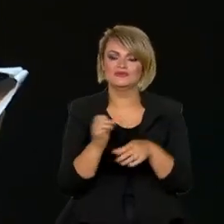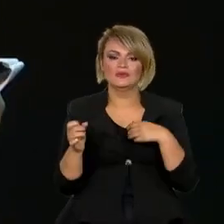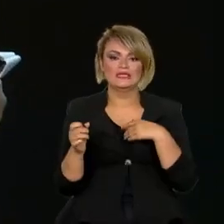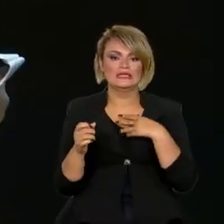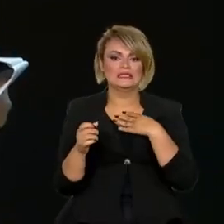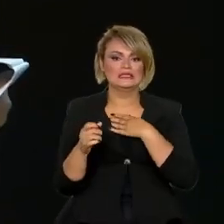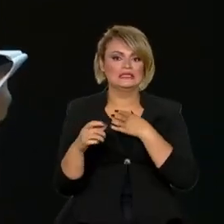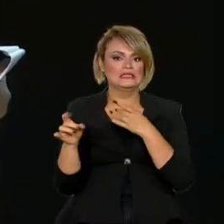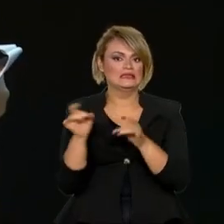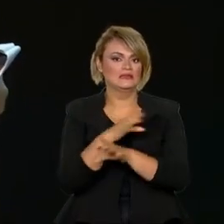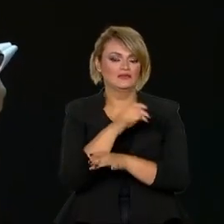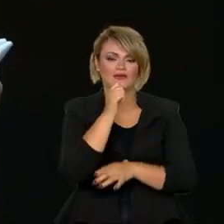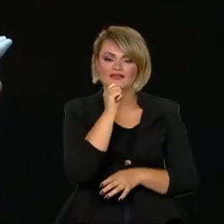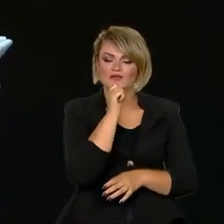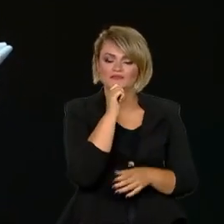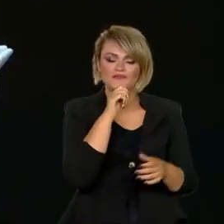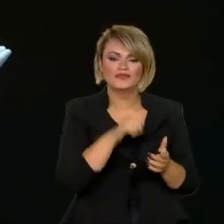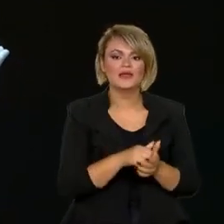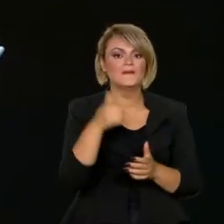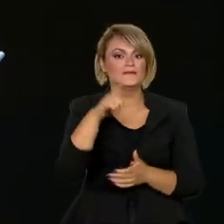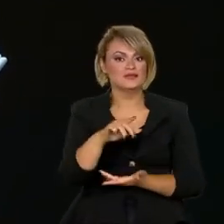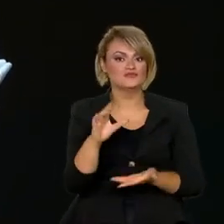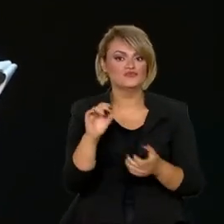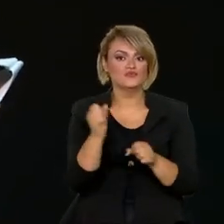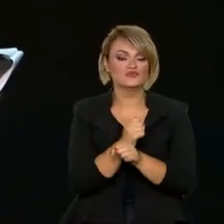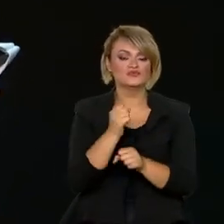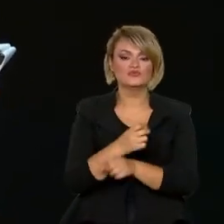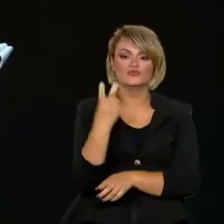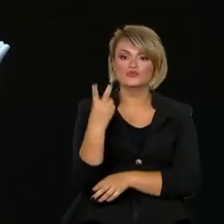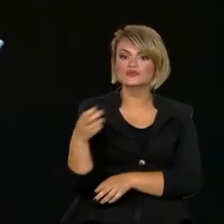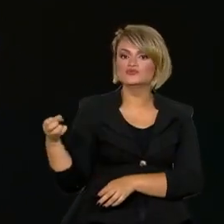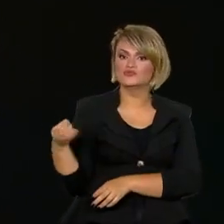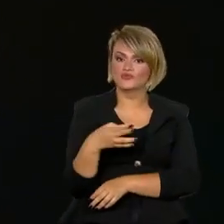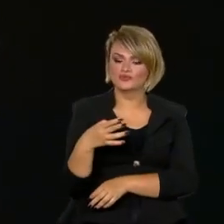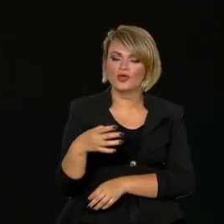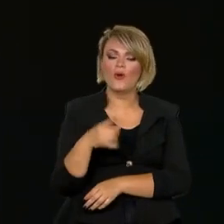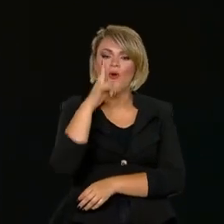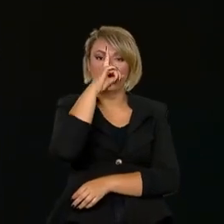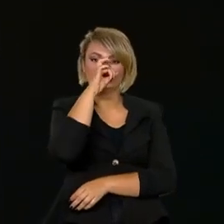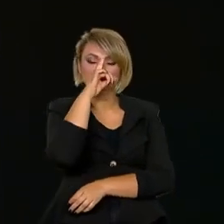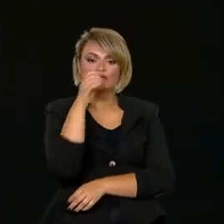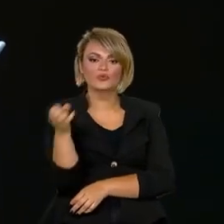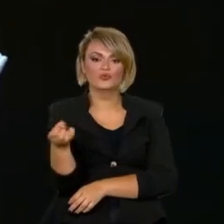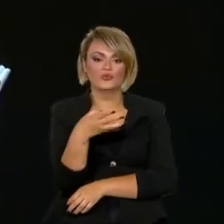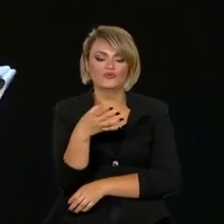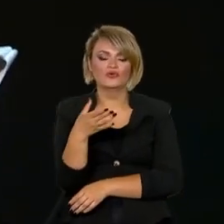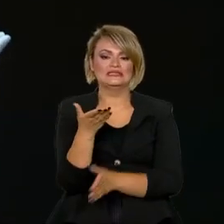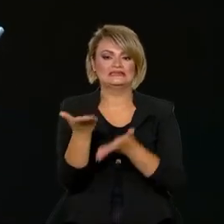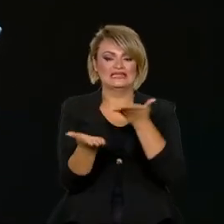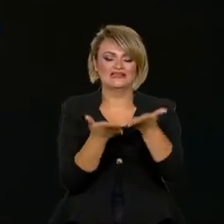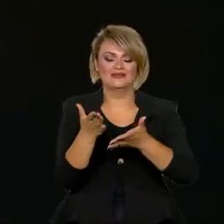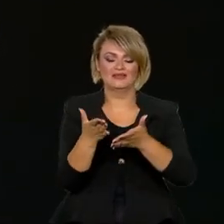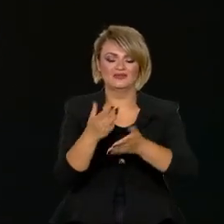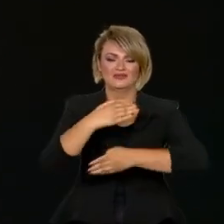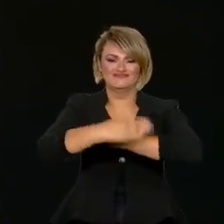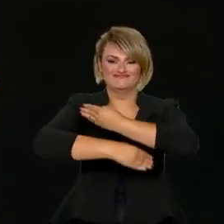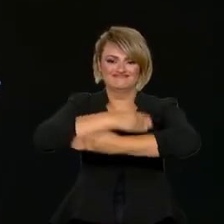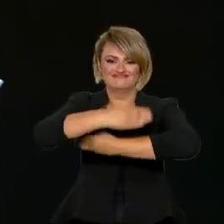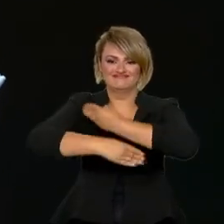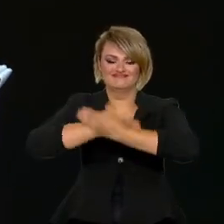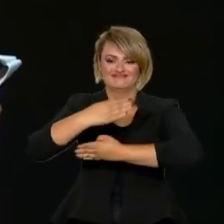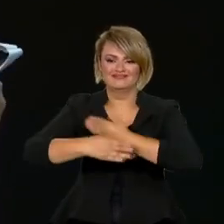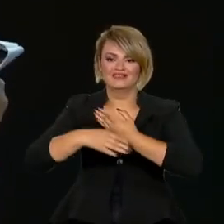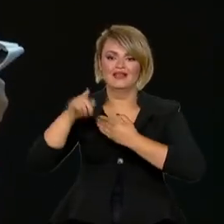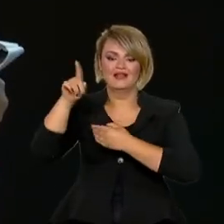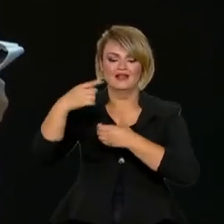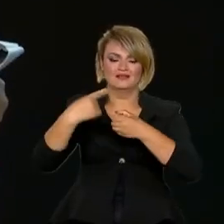e dois empreendimentos novos. O novo Hospital das Clínicas e Traumatologia do Sertão Paraibano,